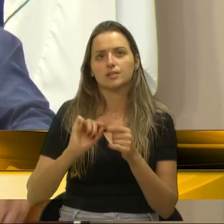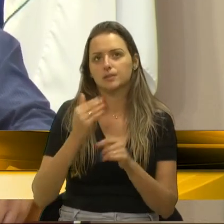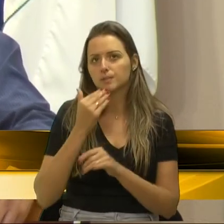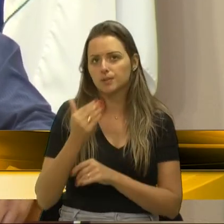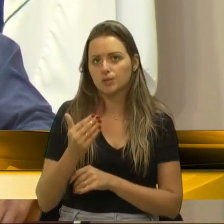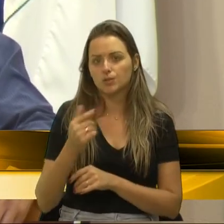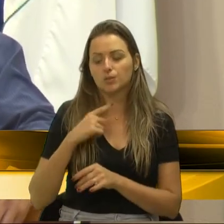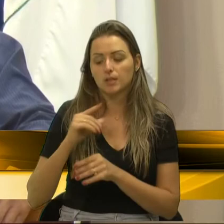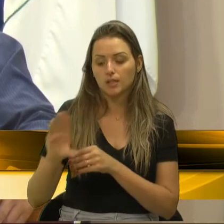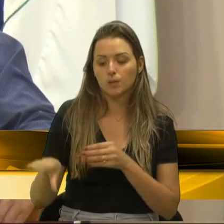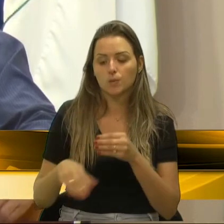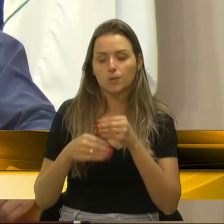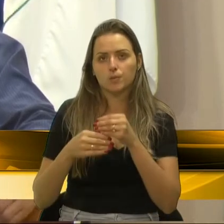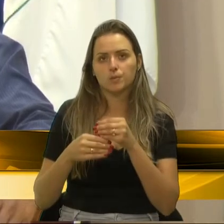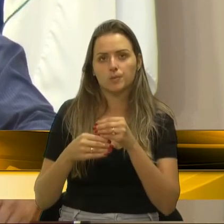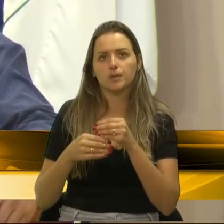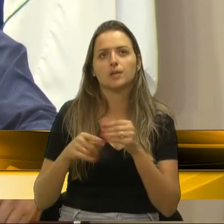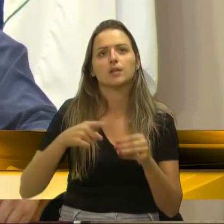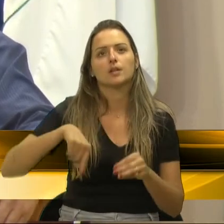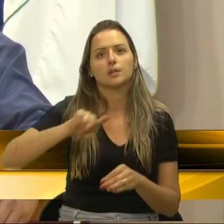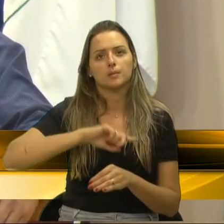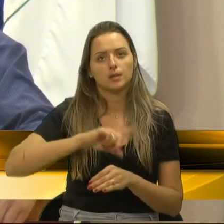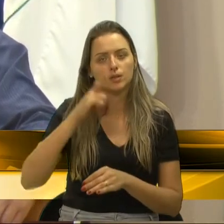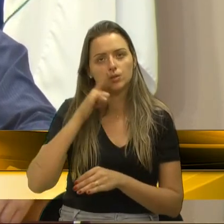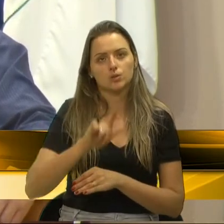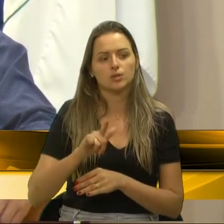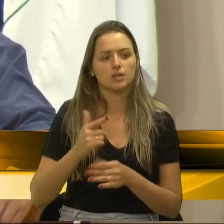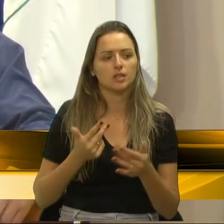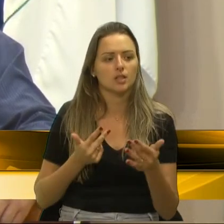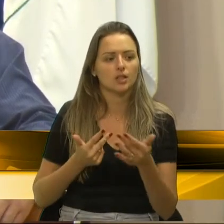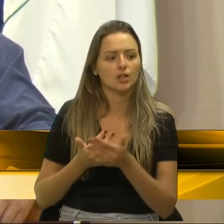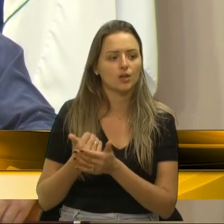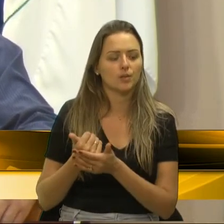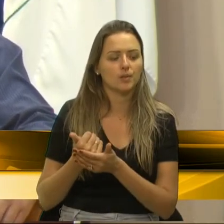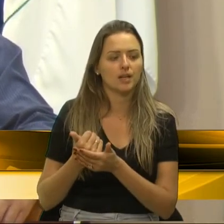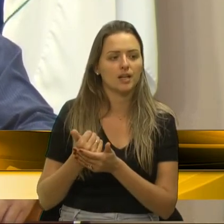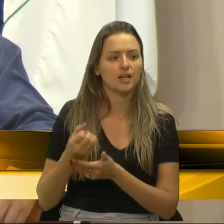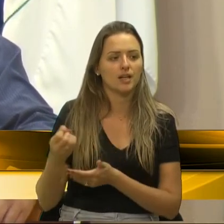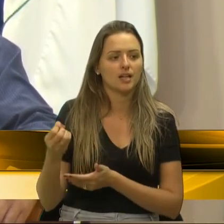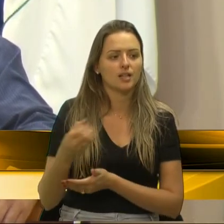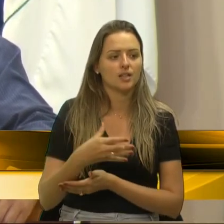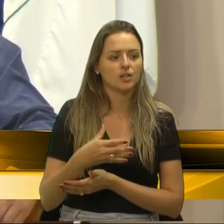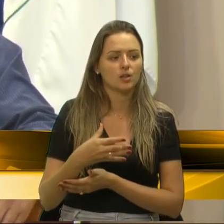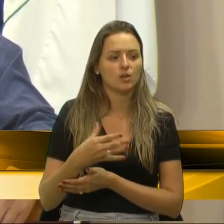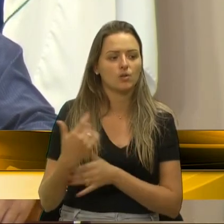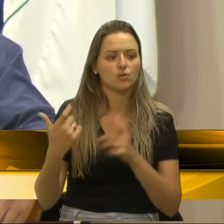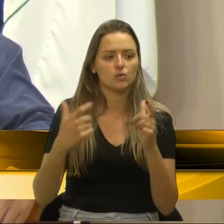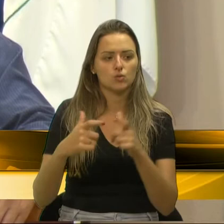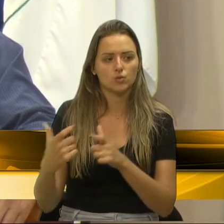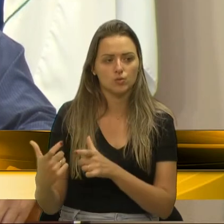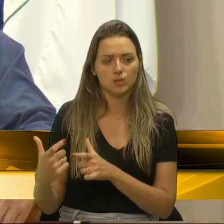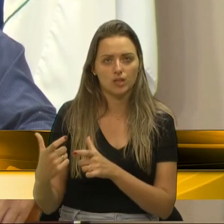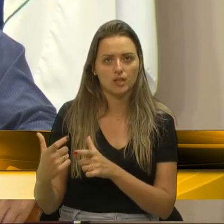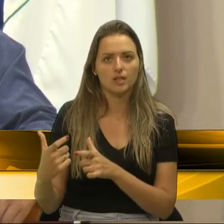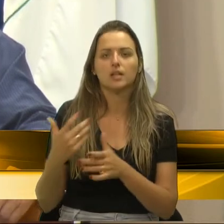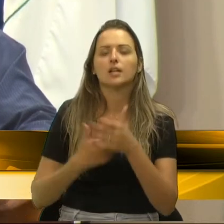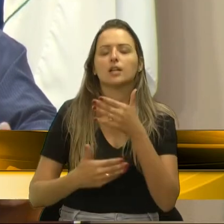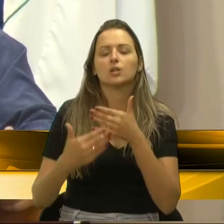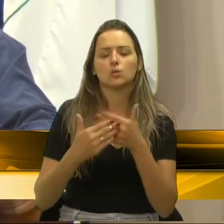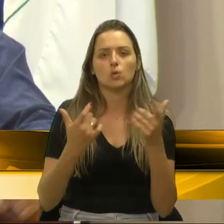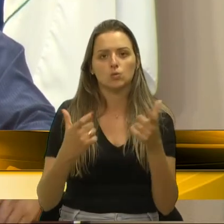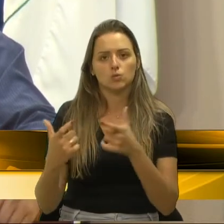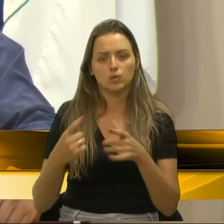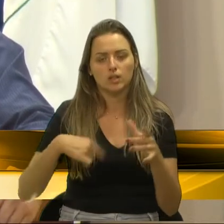um aditivo aí, que nós consiga adquirir novas caixas para nós estar em novos locais. E todos os locais que